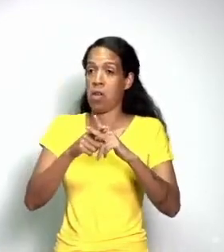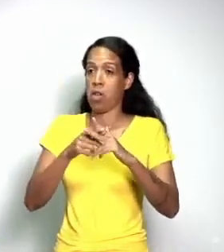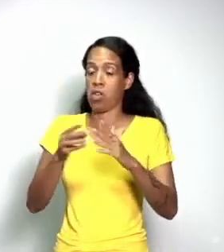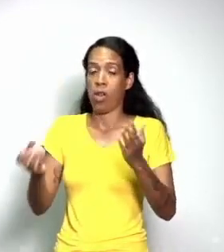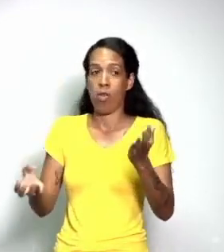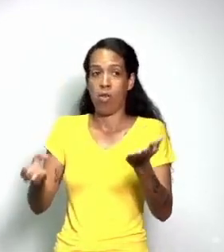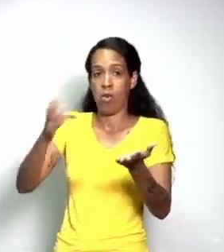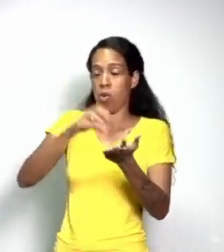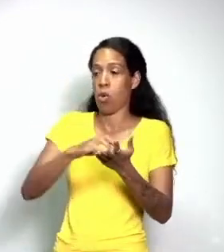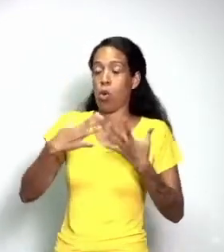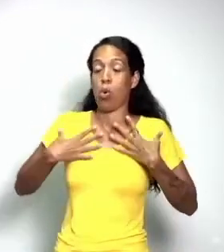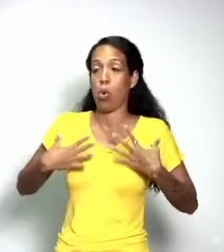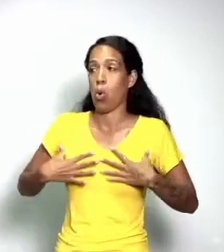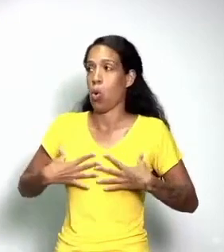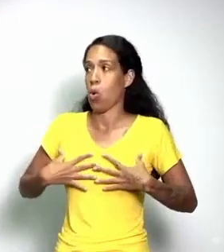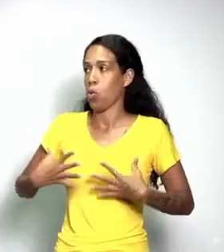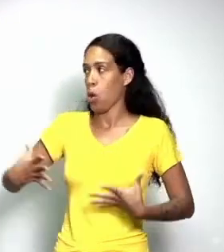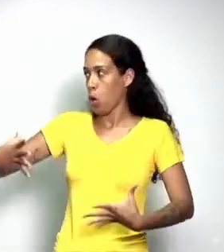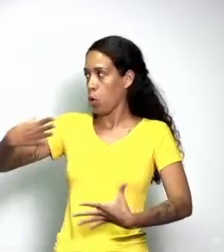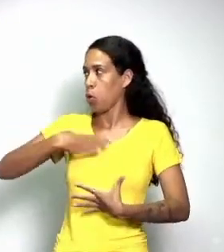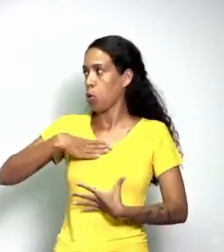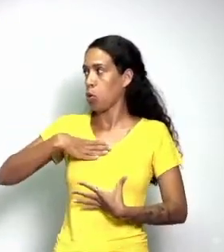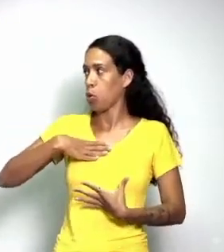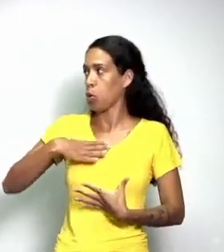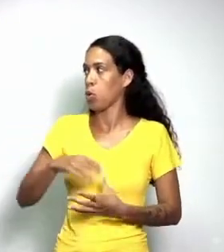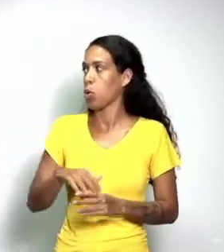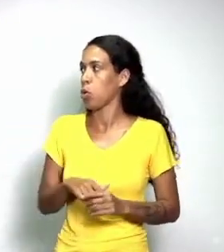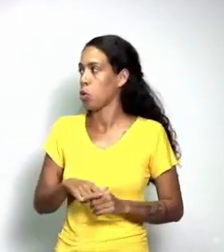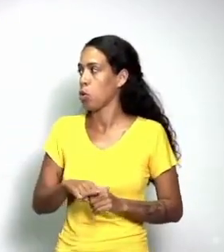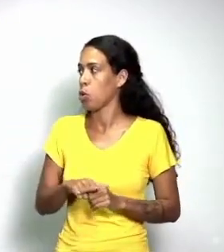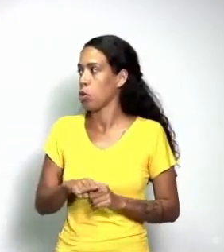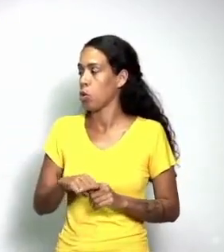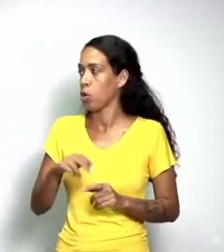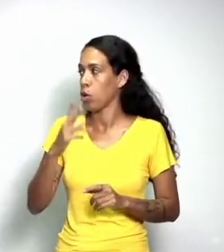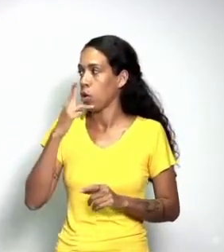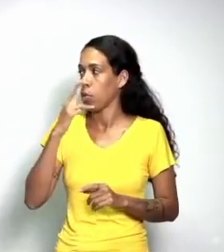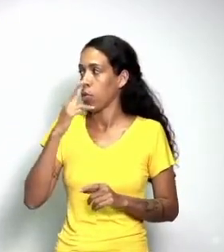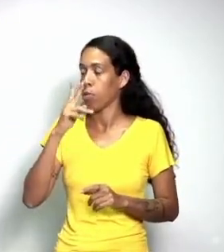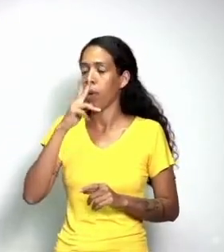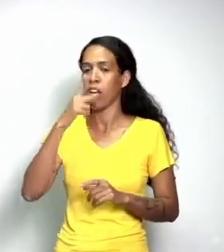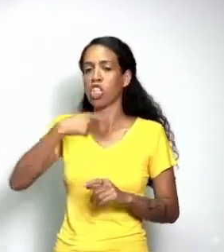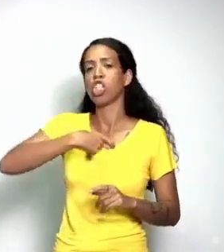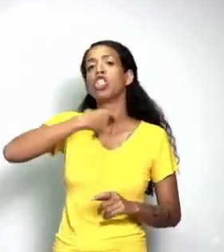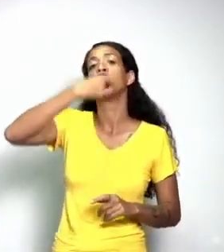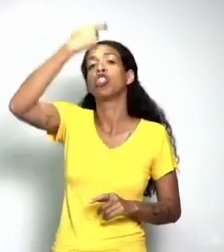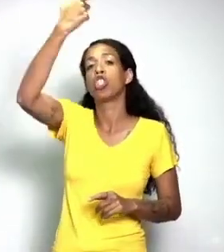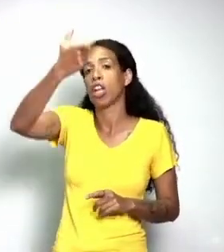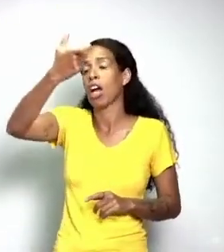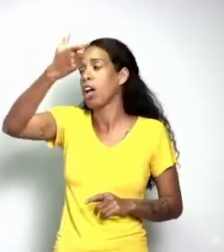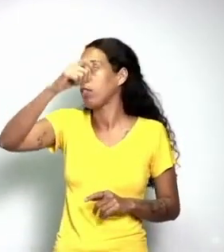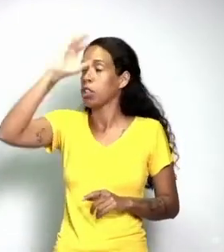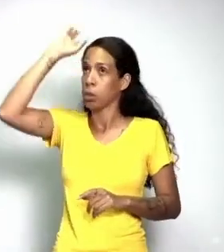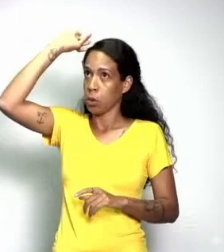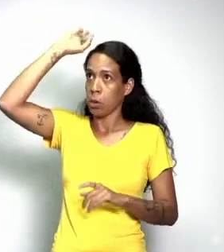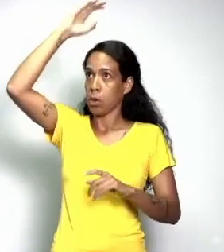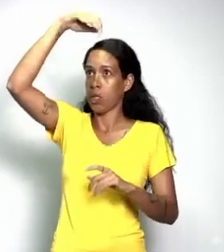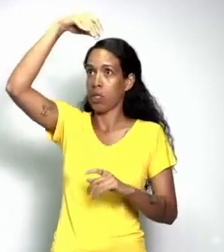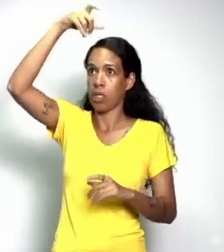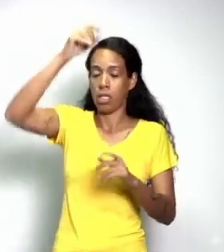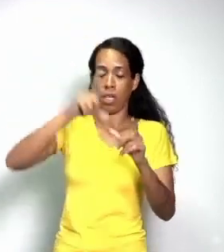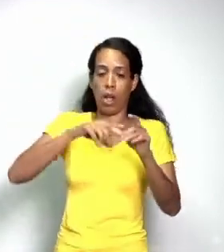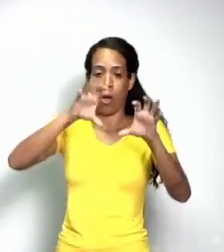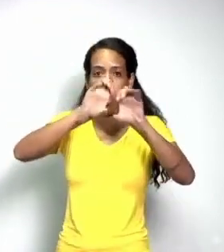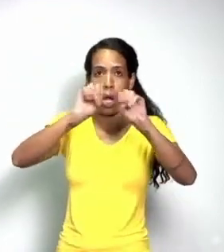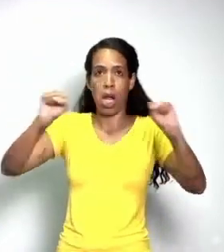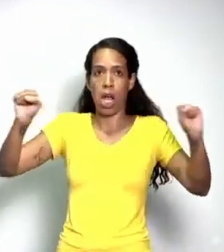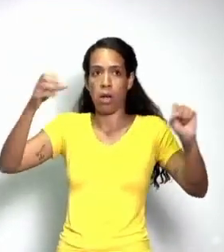acopla no nosso corpo. Vem com como se fosse uma girafinha aqui por cima. E ele desce com um cabo